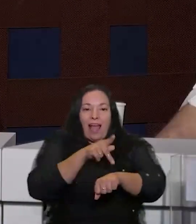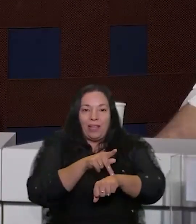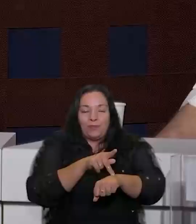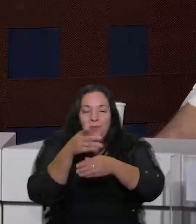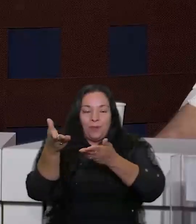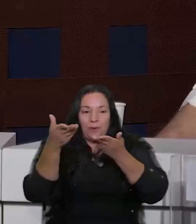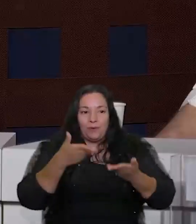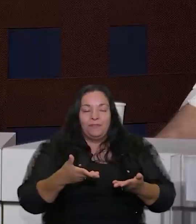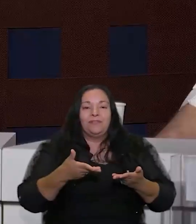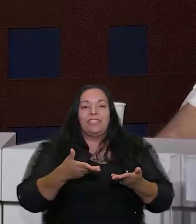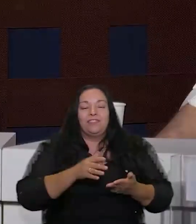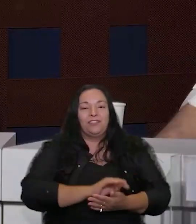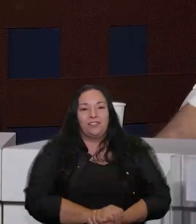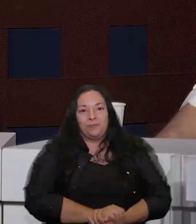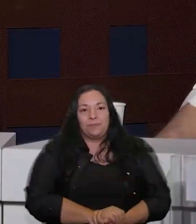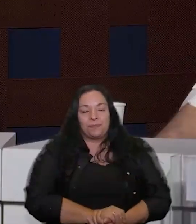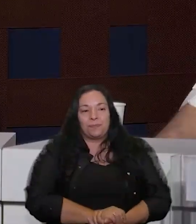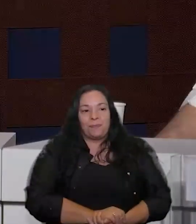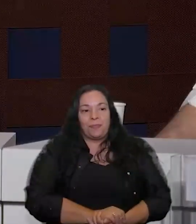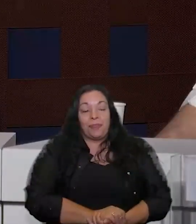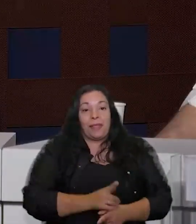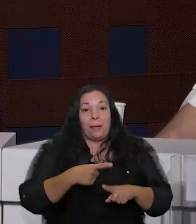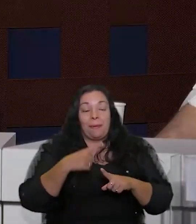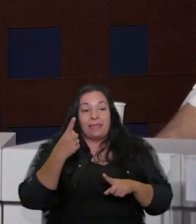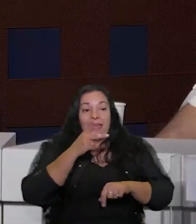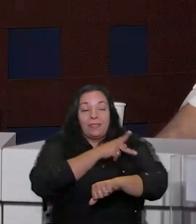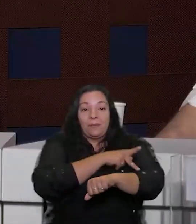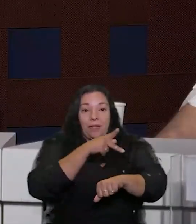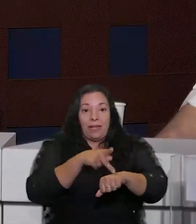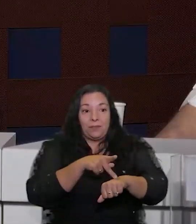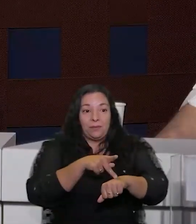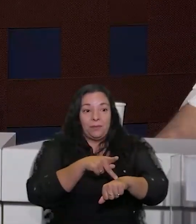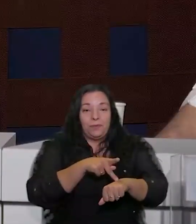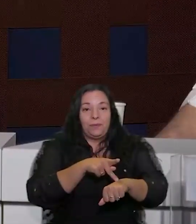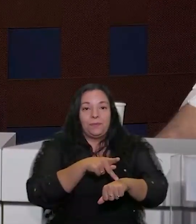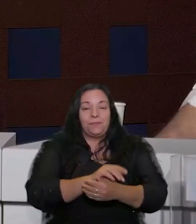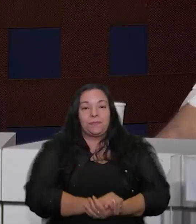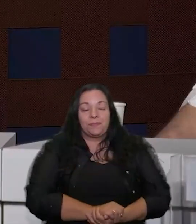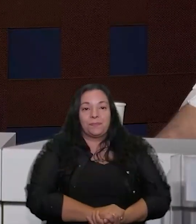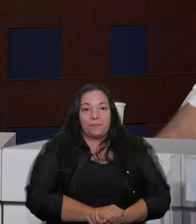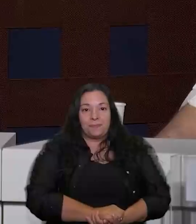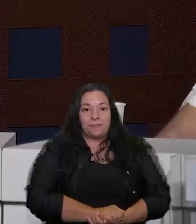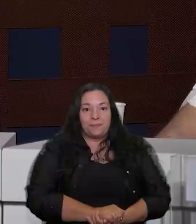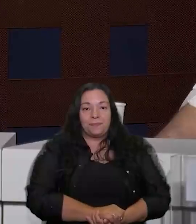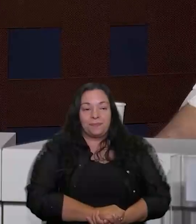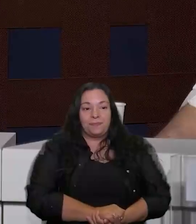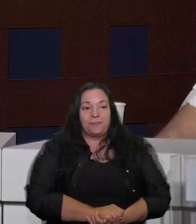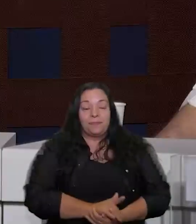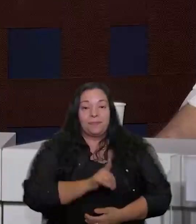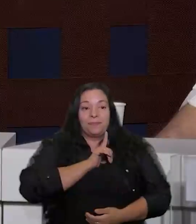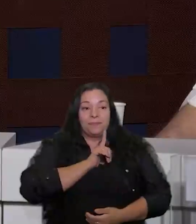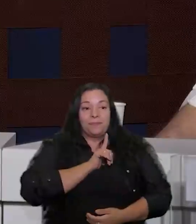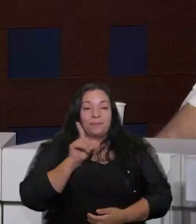convite, e aos curadores também. Mas é isso, Paracatu a gente tem... tivemos esse